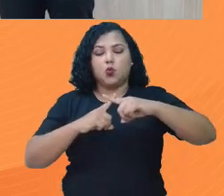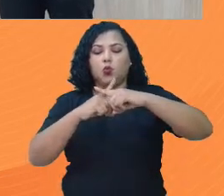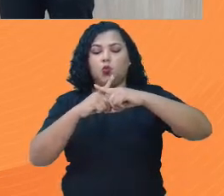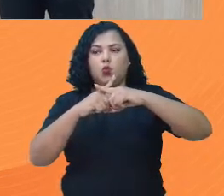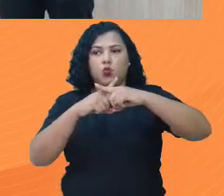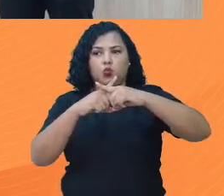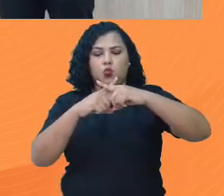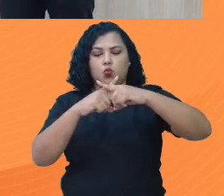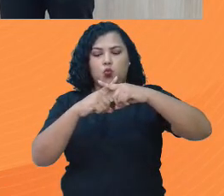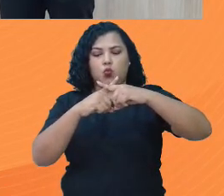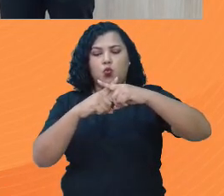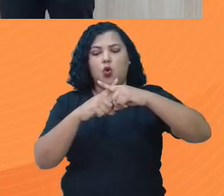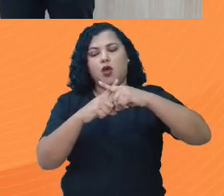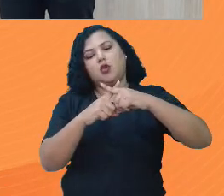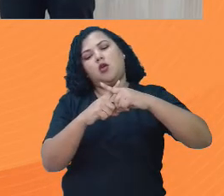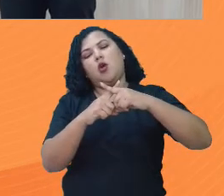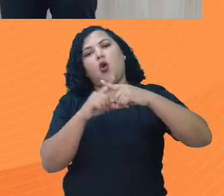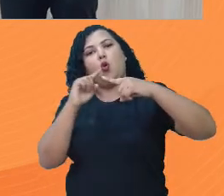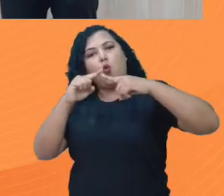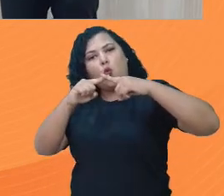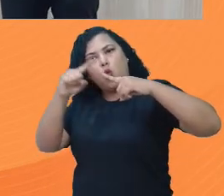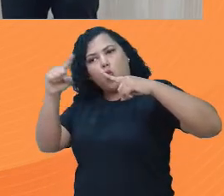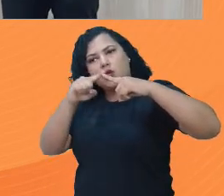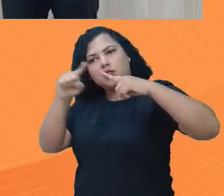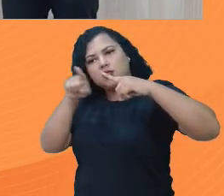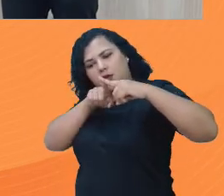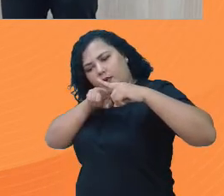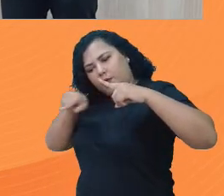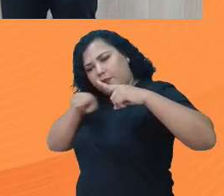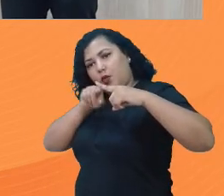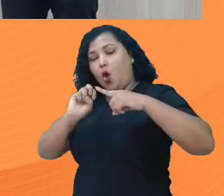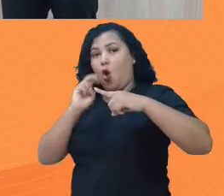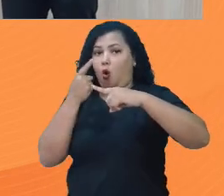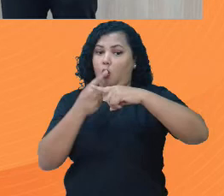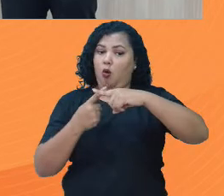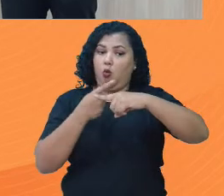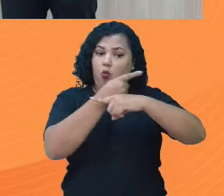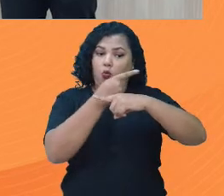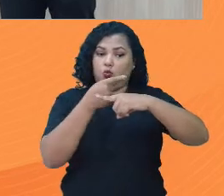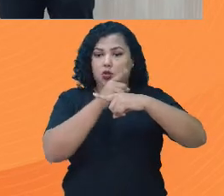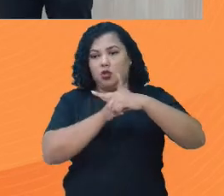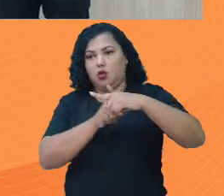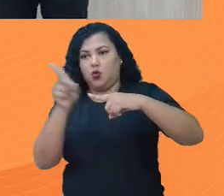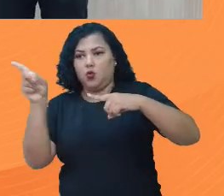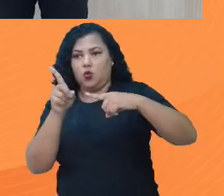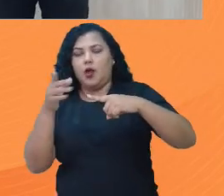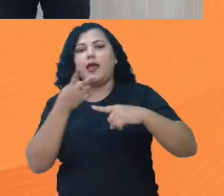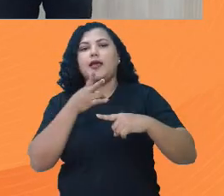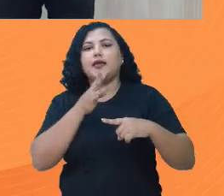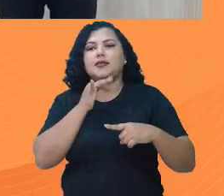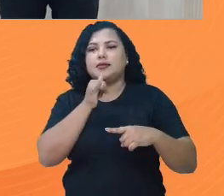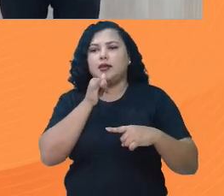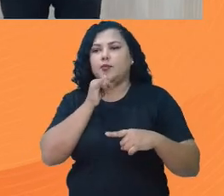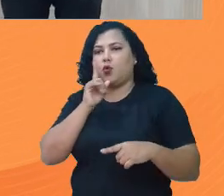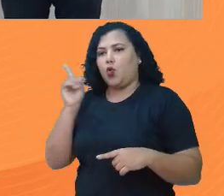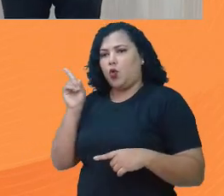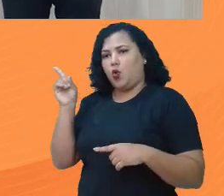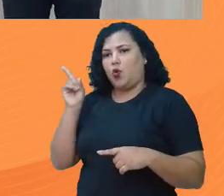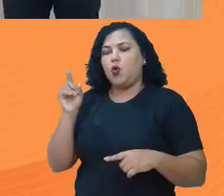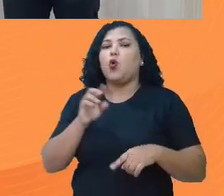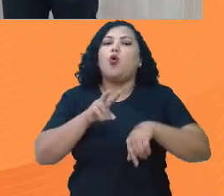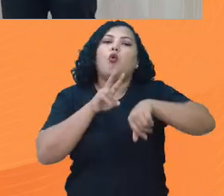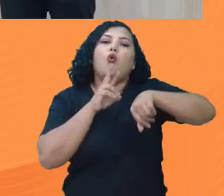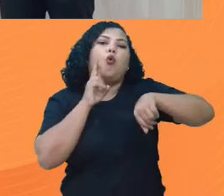estão um em cima, outro embaixo, ou um do lado e outro do outro lado, tá bom? Como, por exemplo, eu marquei aí, ó, 2 ângulos